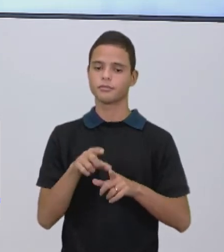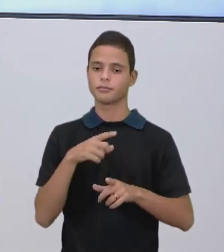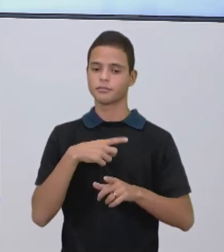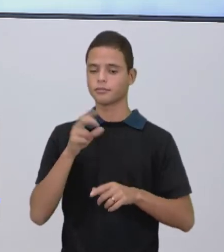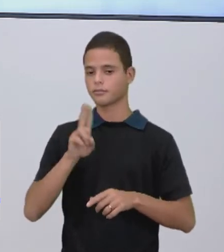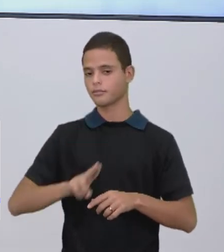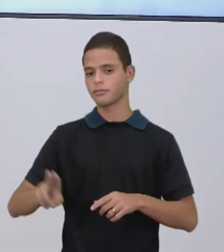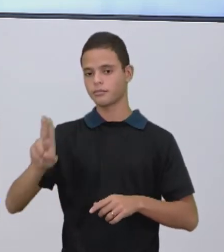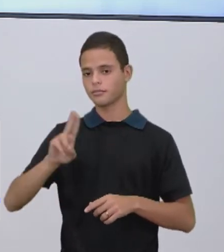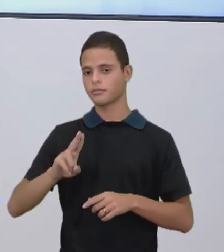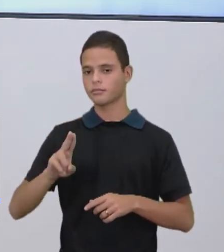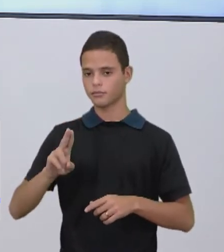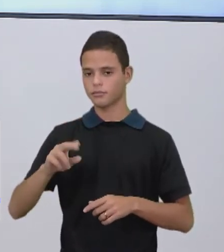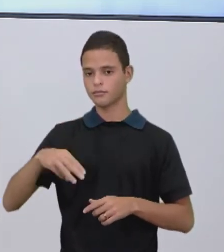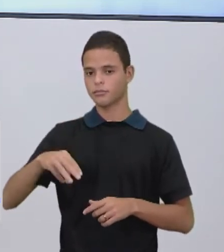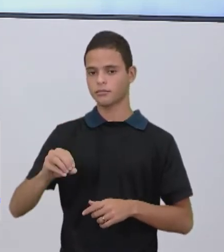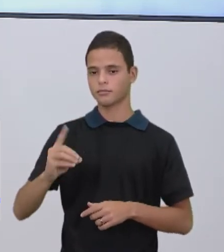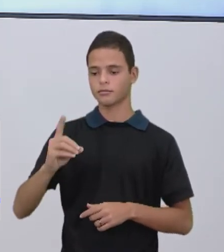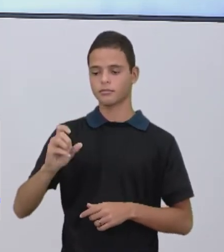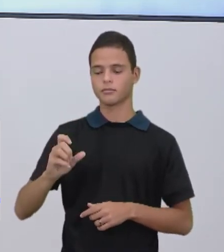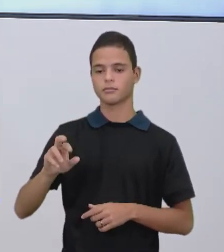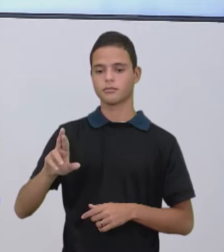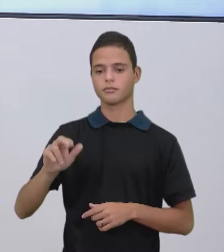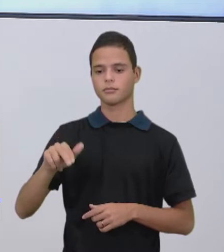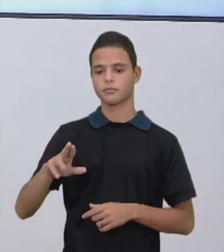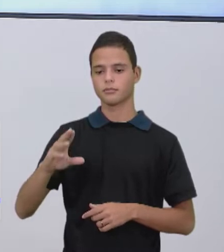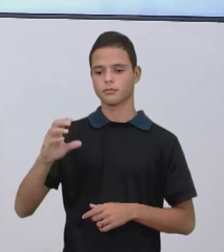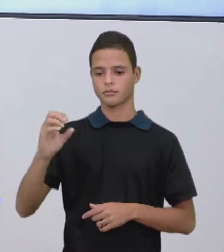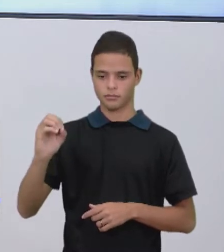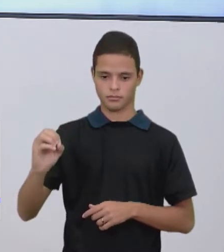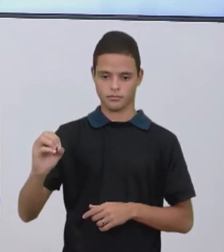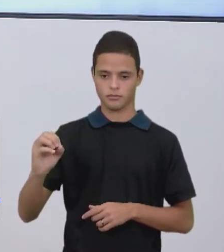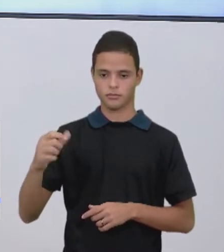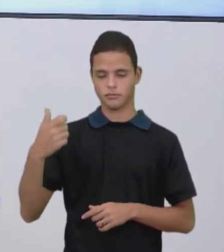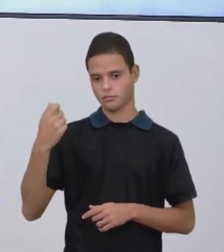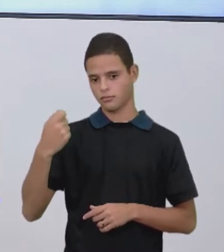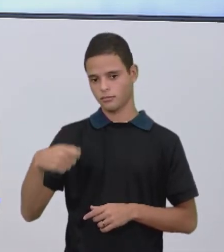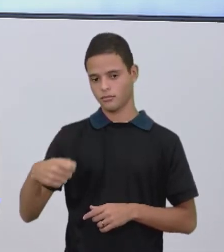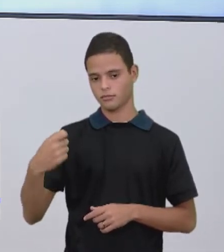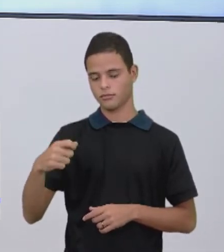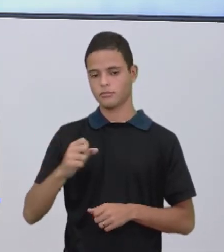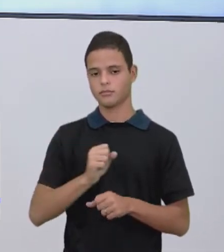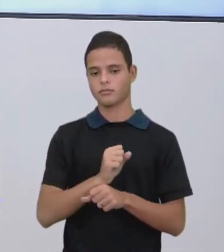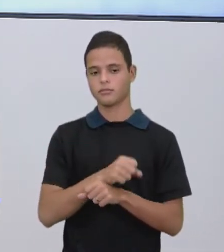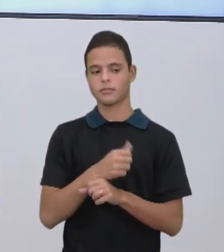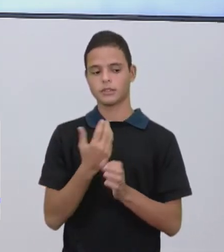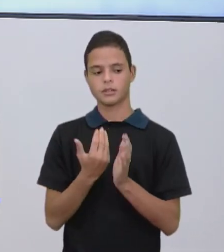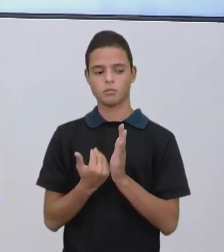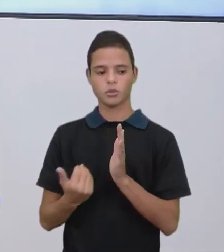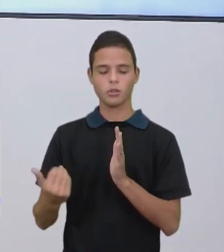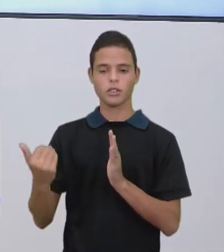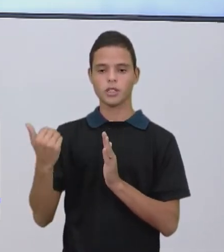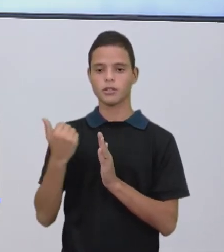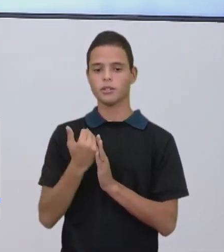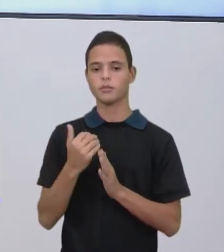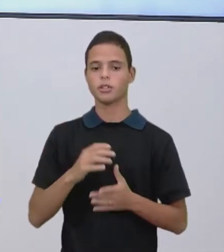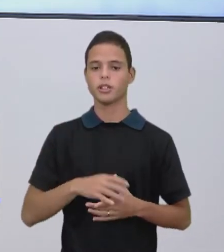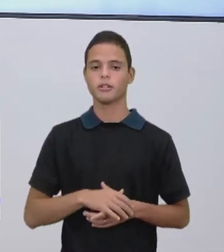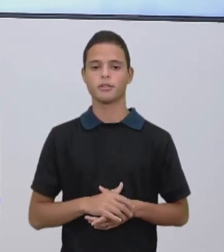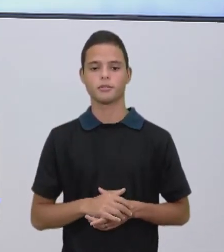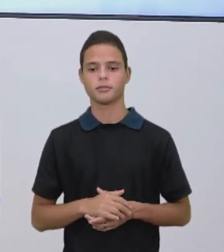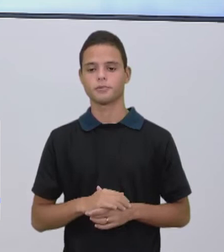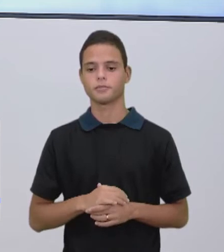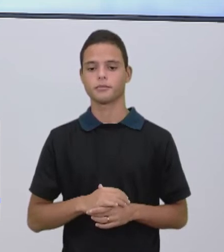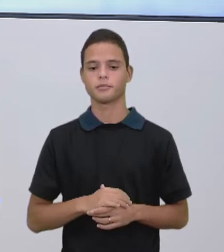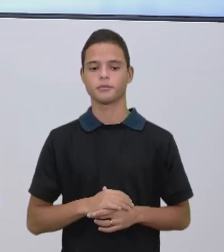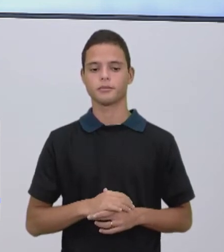uso moderno e, portanto, mais sofisticado e precisa então de mais estudos e mais avanços e mais investimentos para a